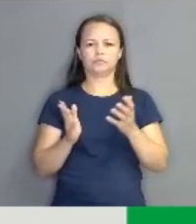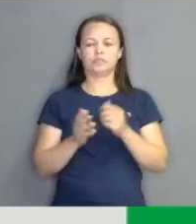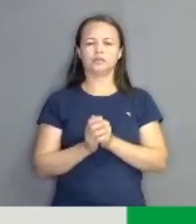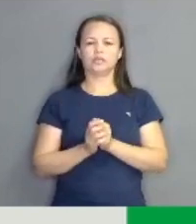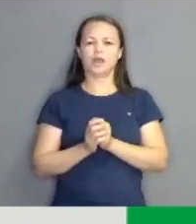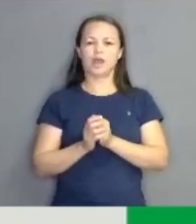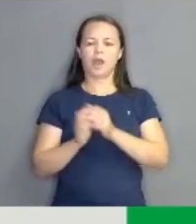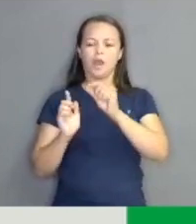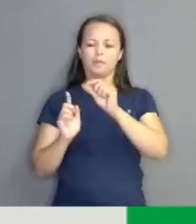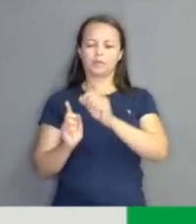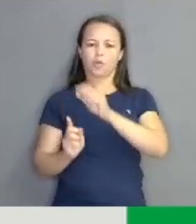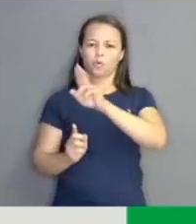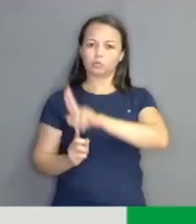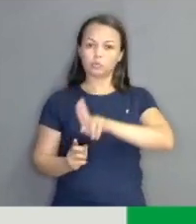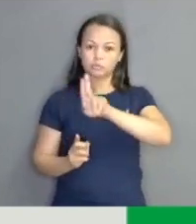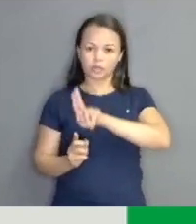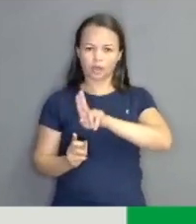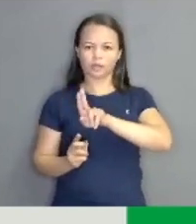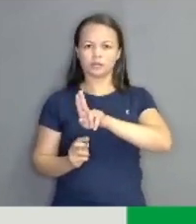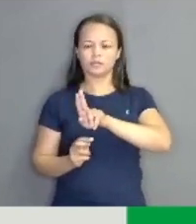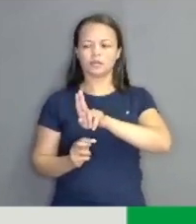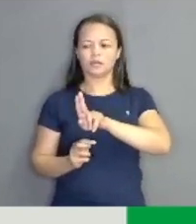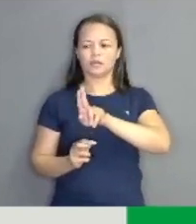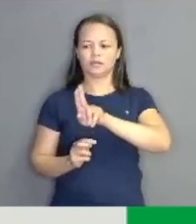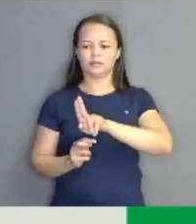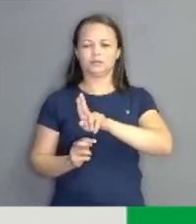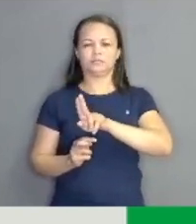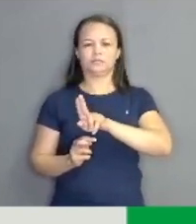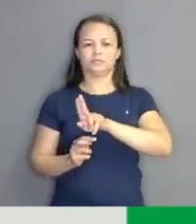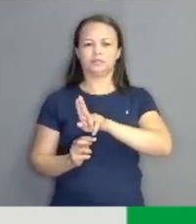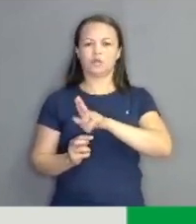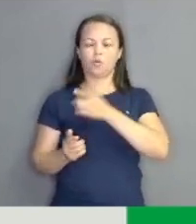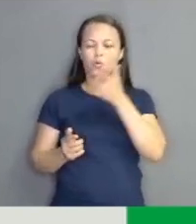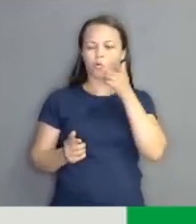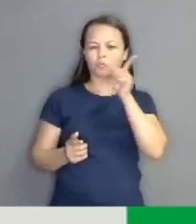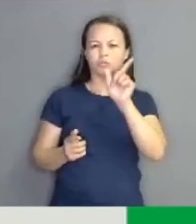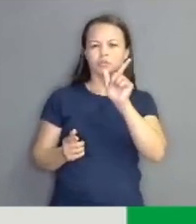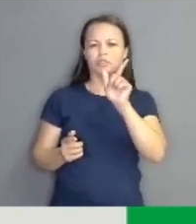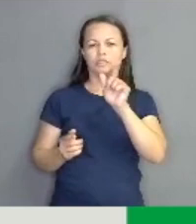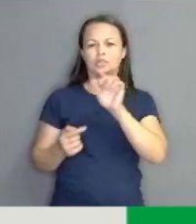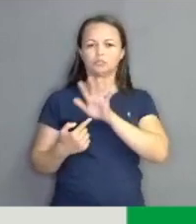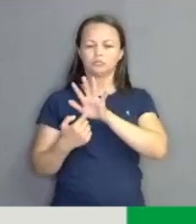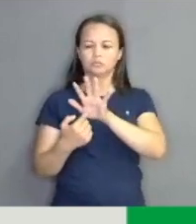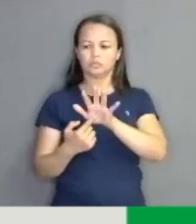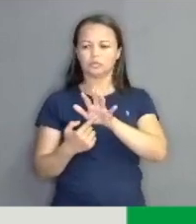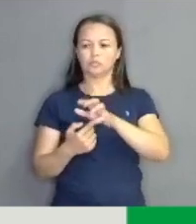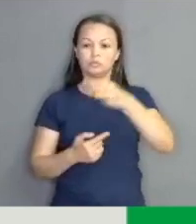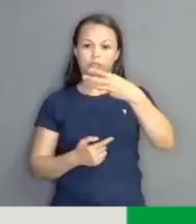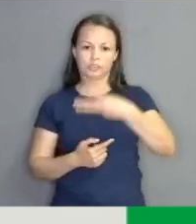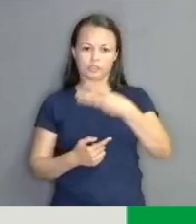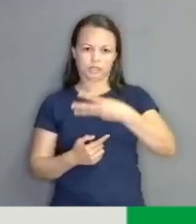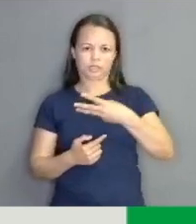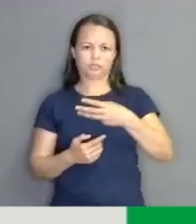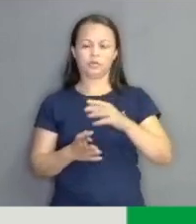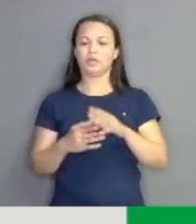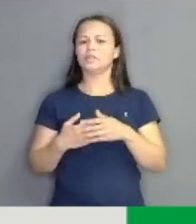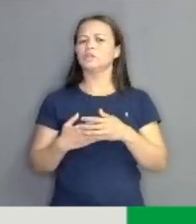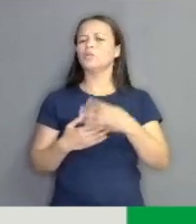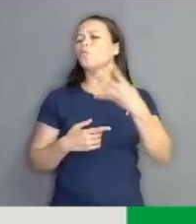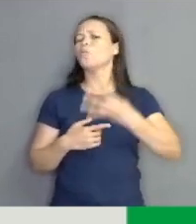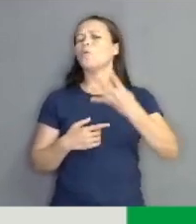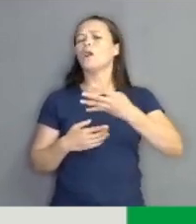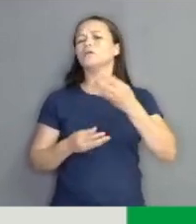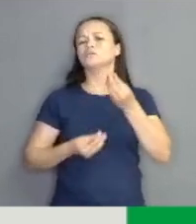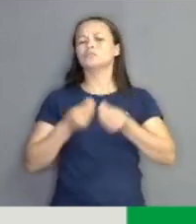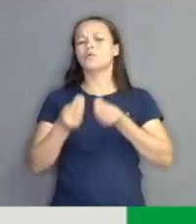menor unidade, tá? Ó, conseguimos dispor aqui, terceiro colocado. E o quarto, como foi que vocês fizeram